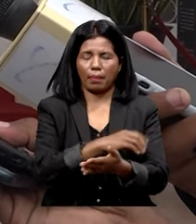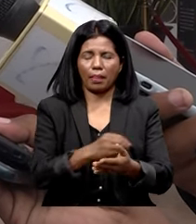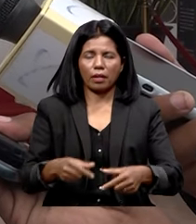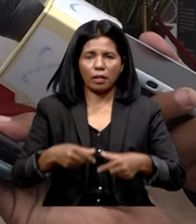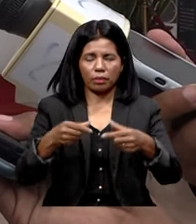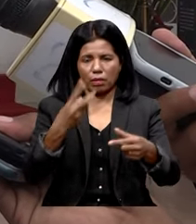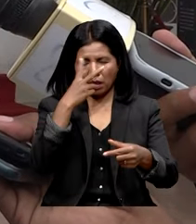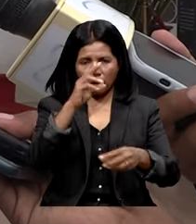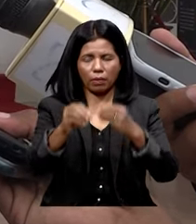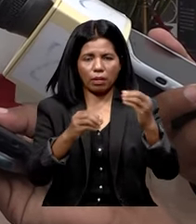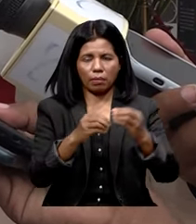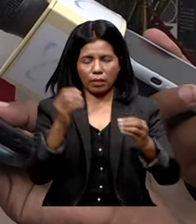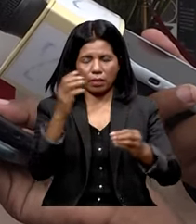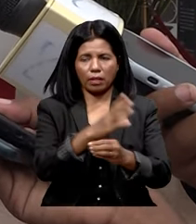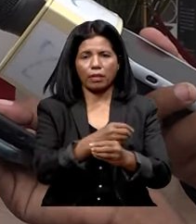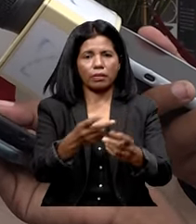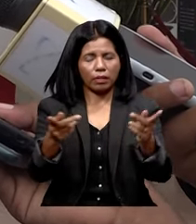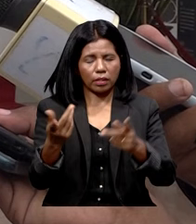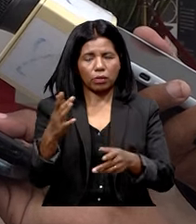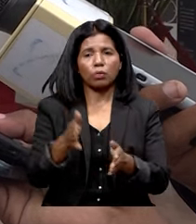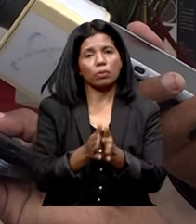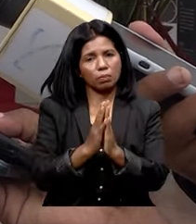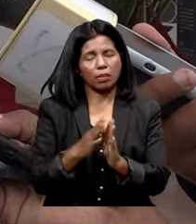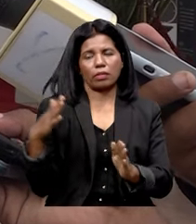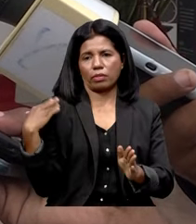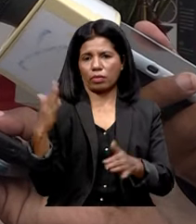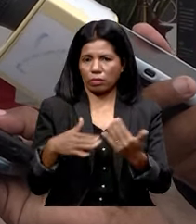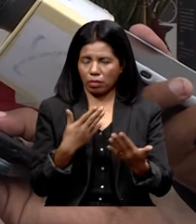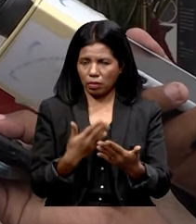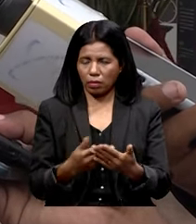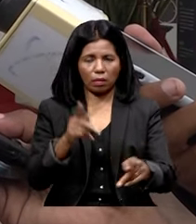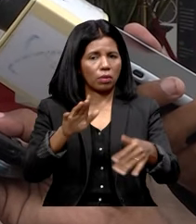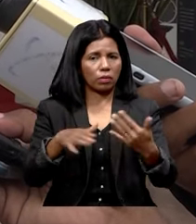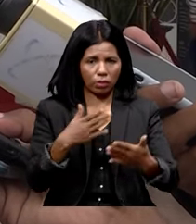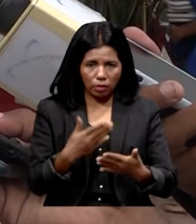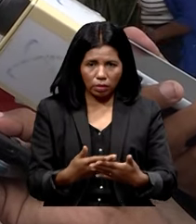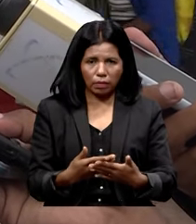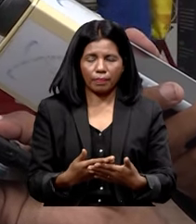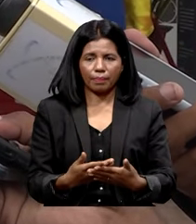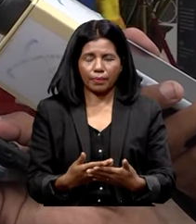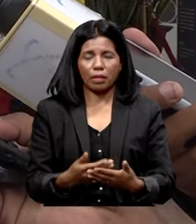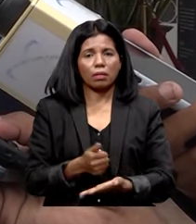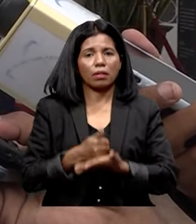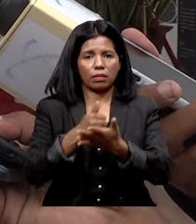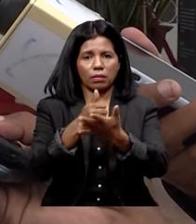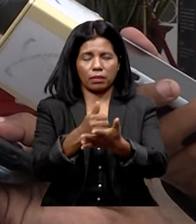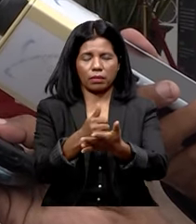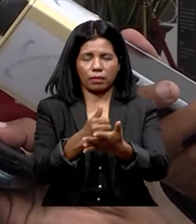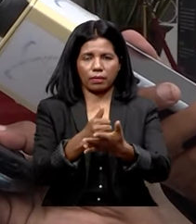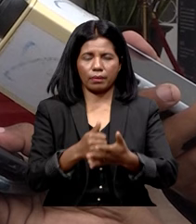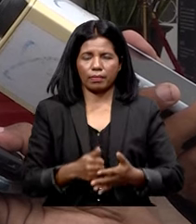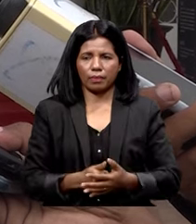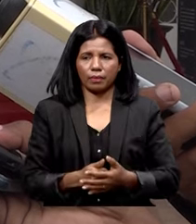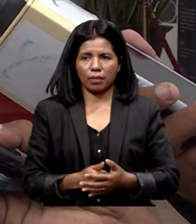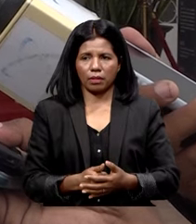situação, né? Justo vamos, parte jovem ser, comunidade em geral, tu ajuda